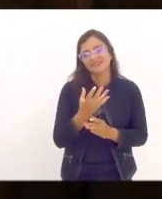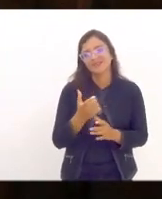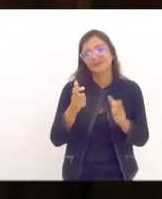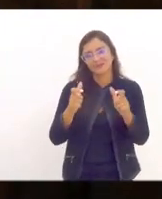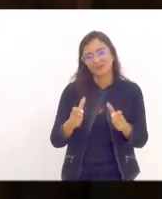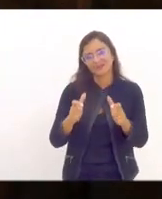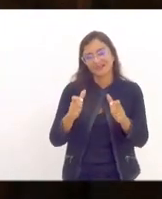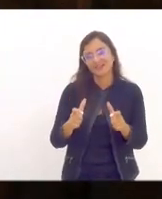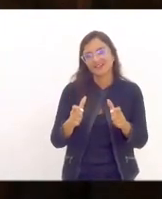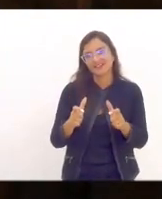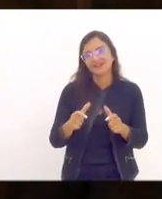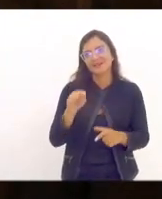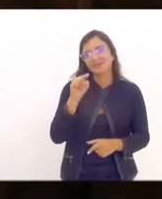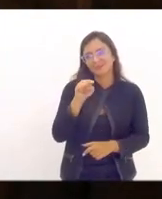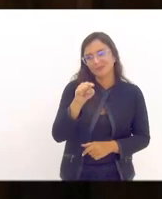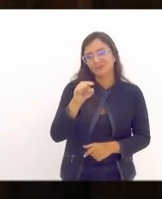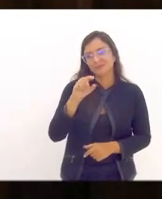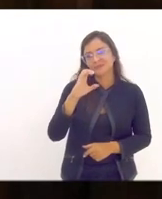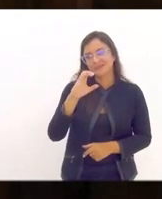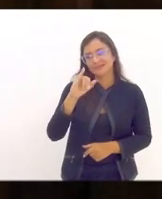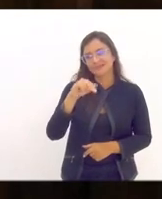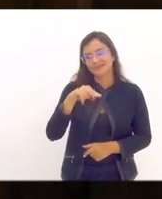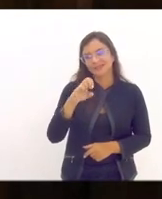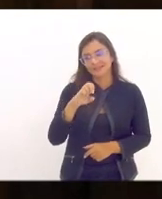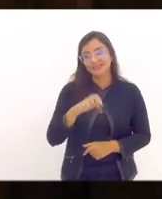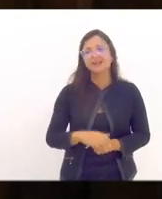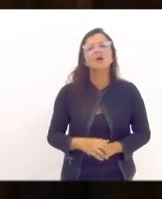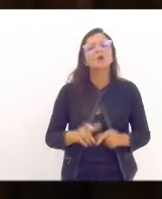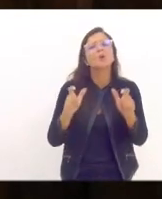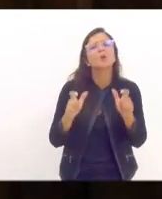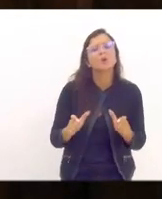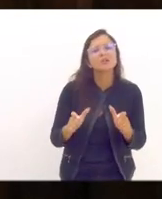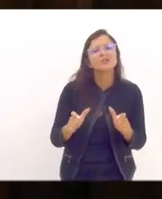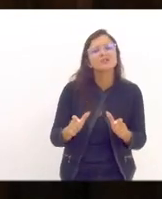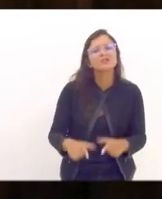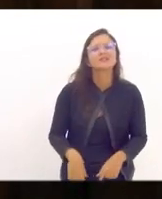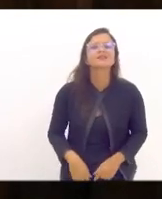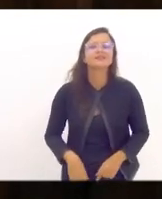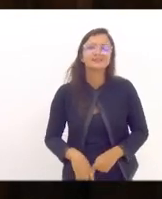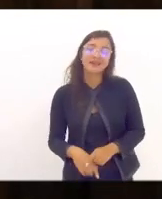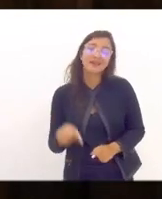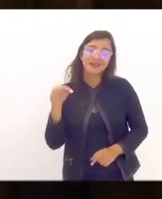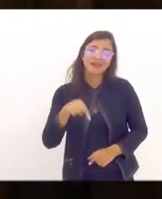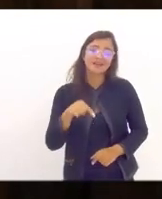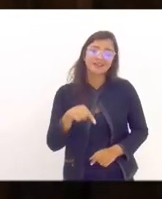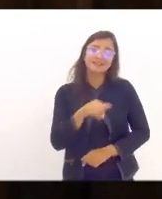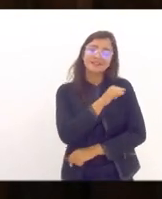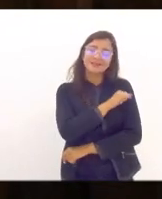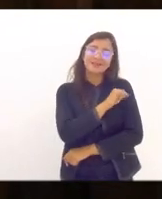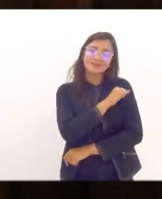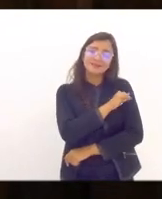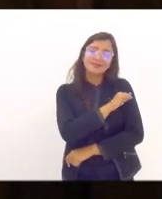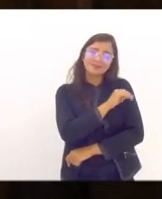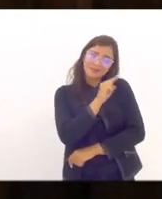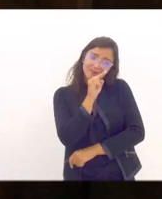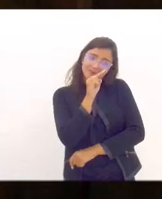inventiva chamada pontini que fica no coração do subúrbio desta cidade maravilhosa